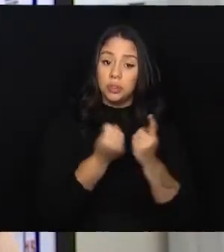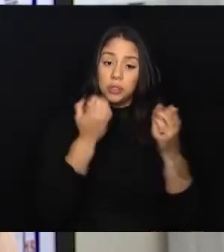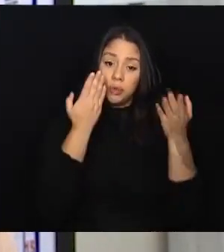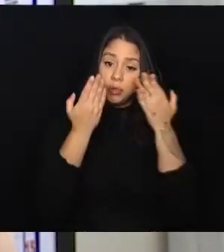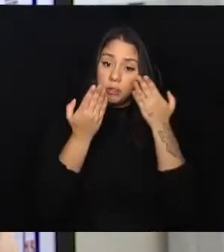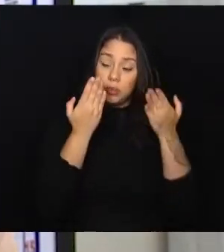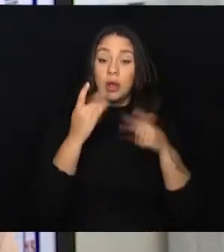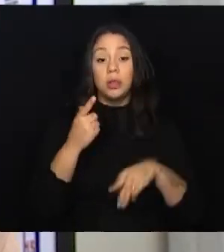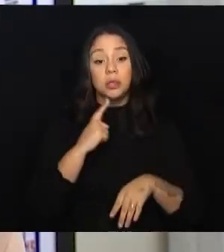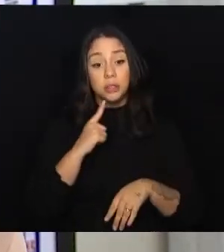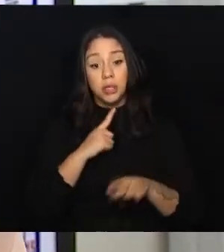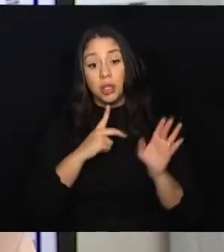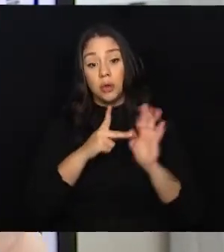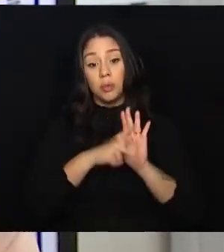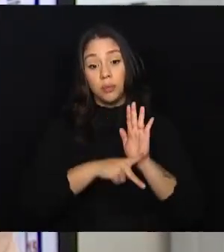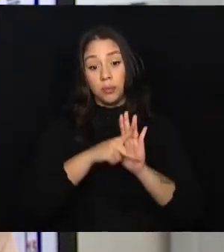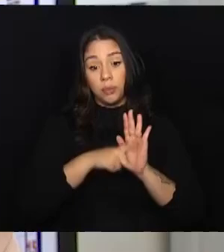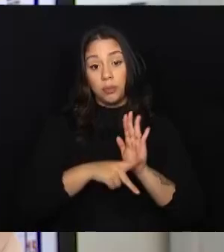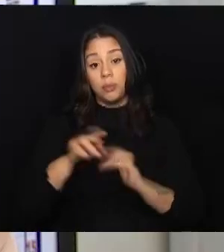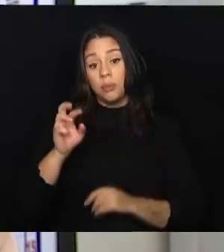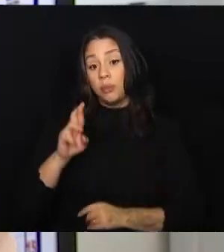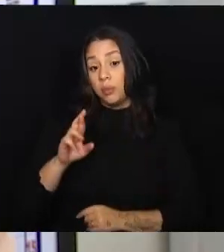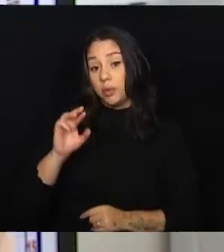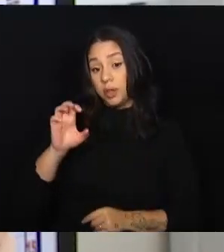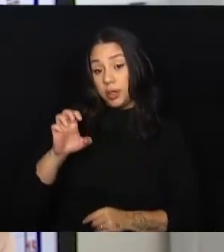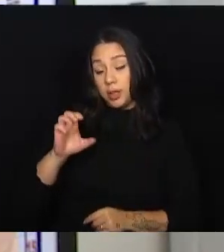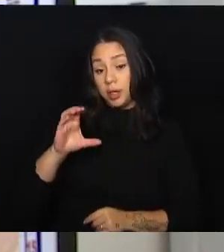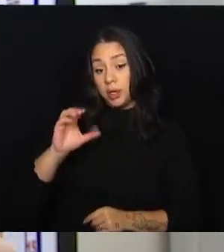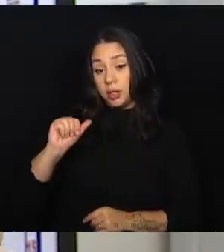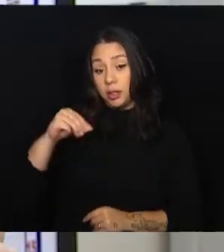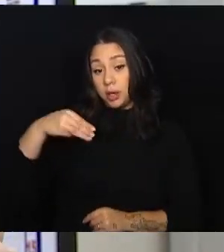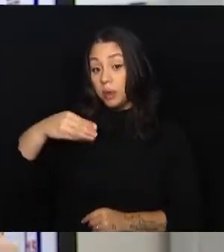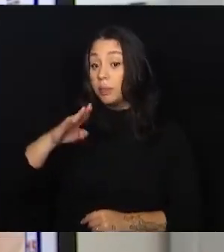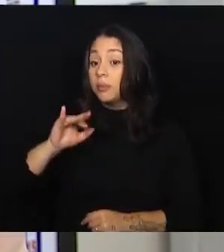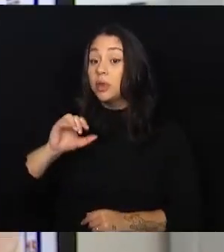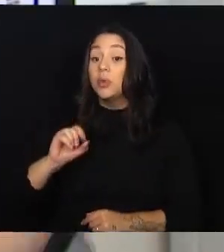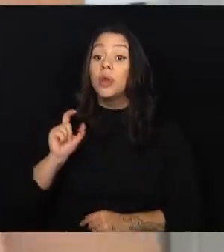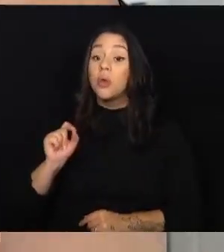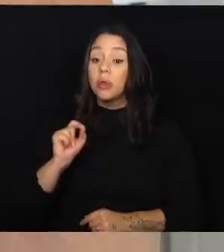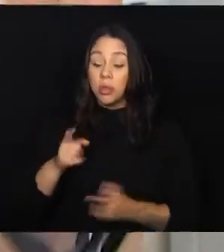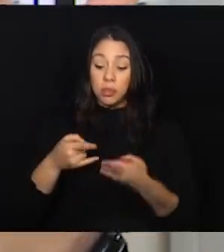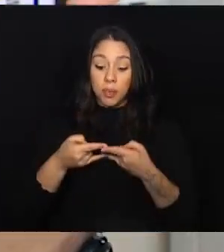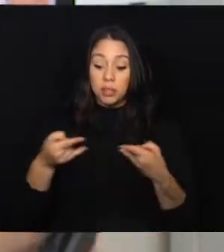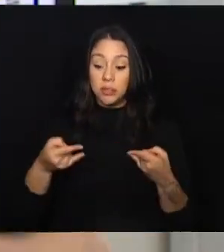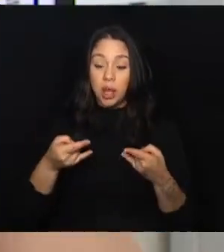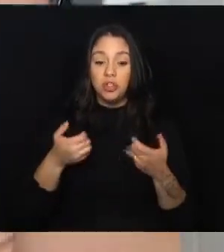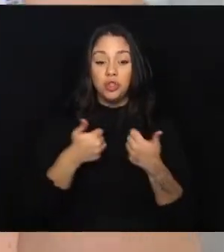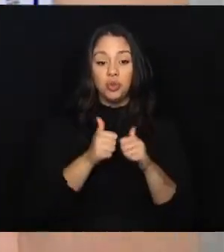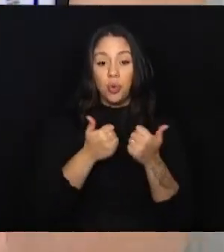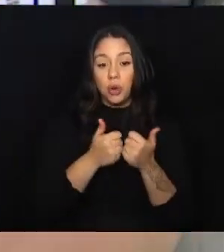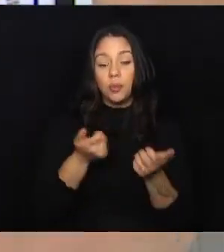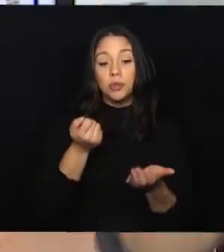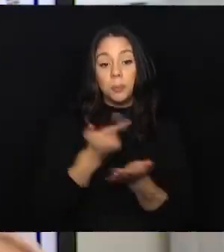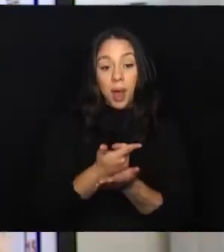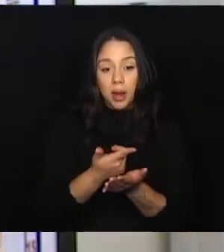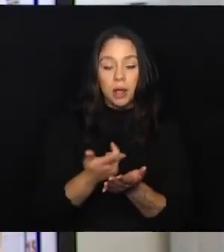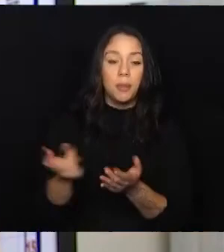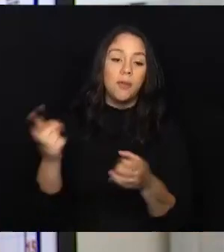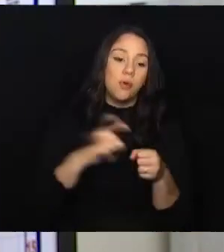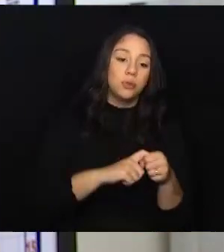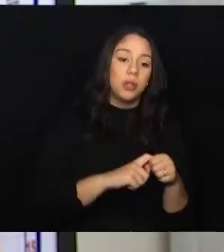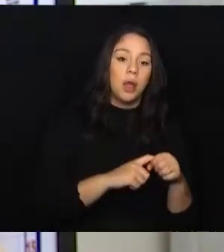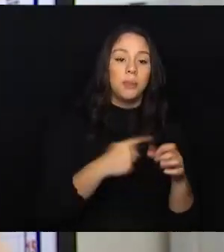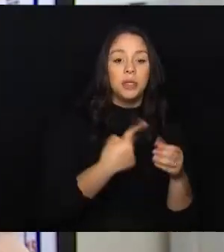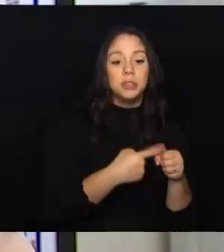passa por assistência social psicólogo nós temos um programa que chama recambio que faz o pagamento da passagem daquela pessoa que deseja